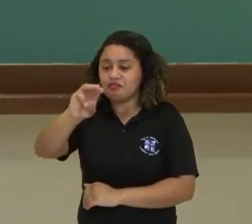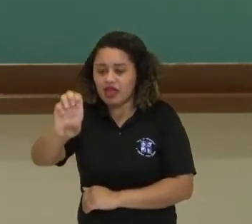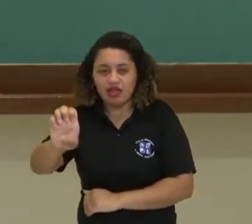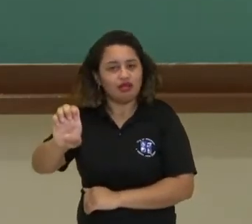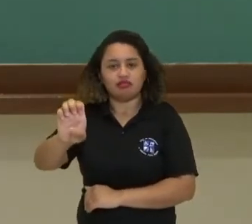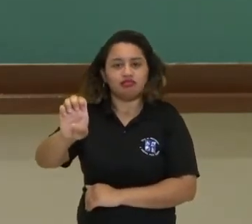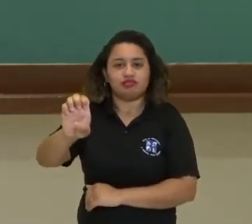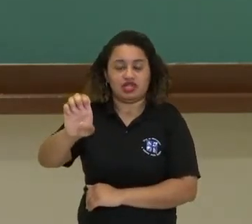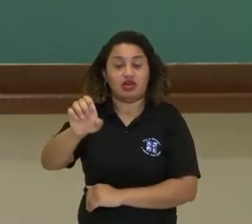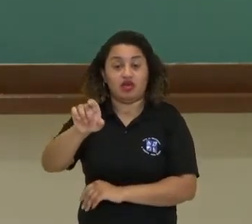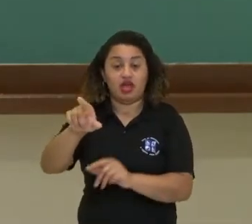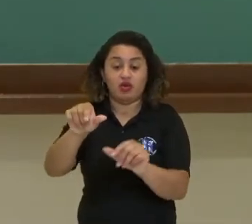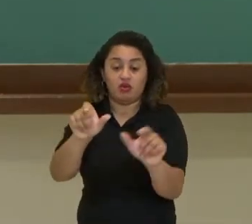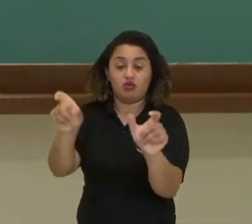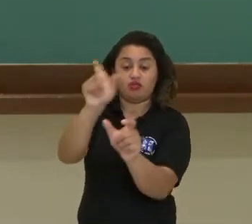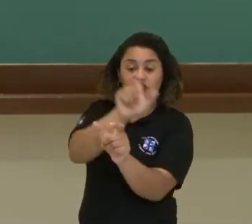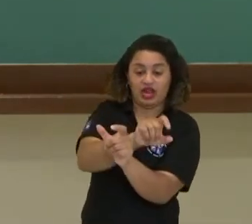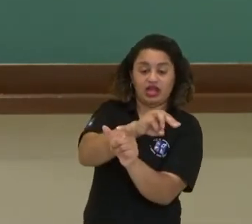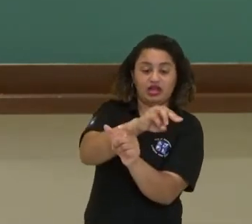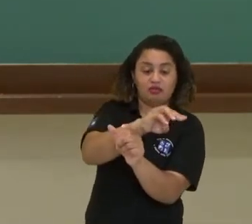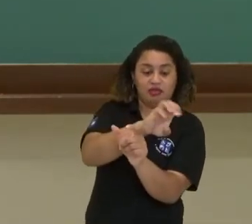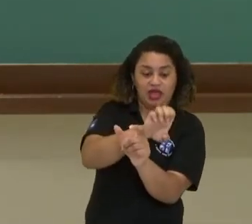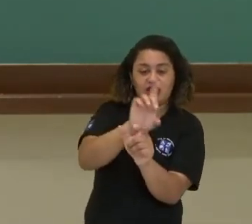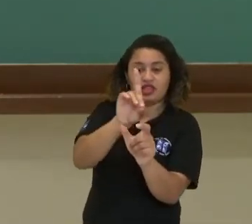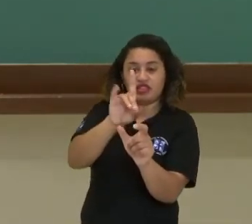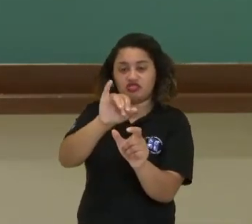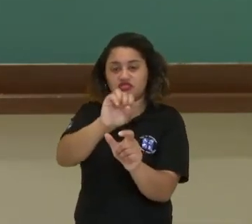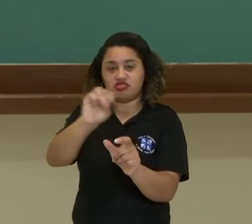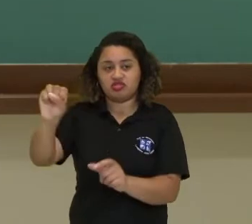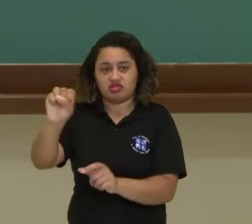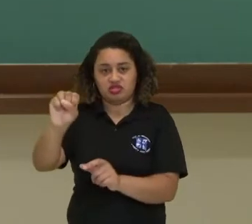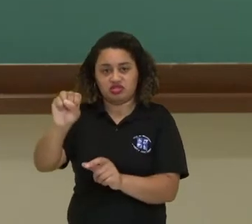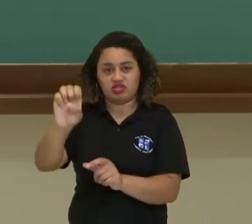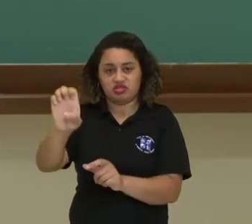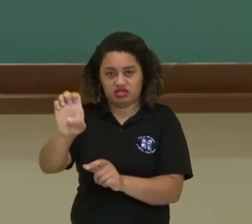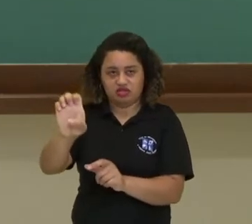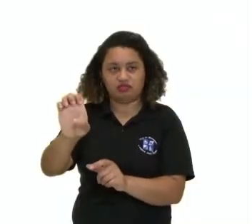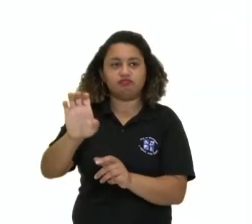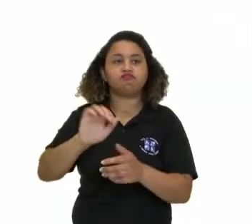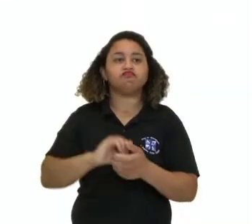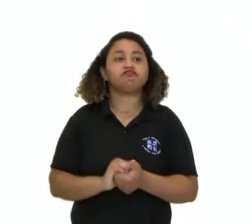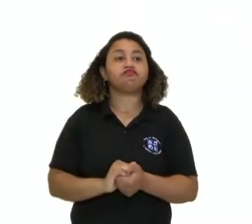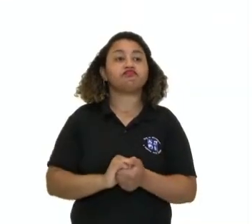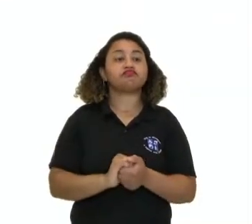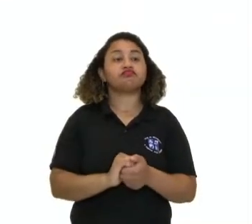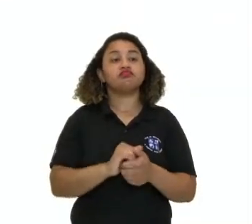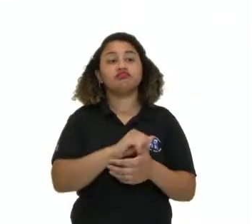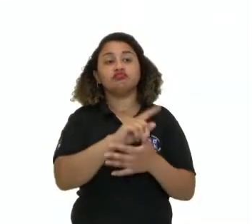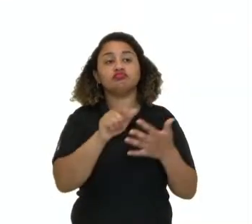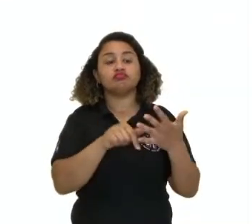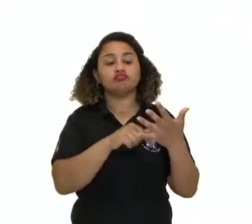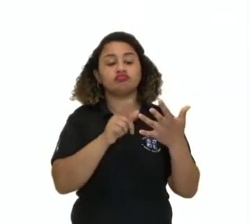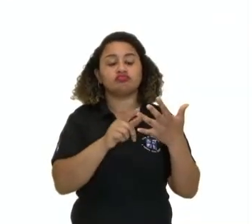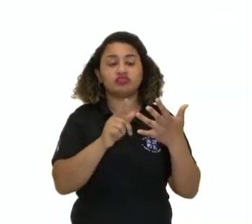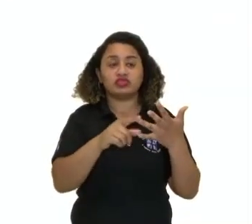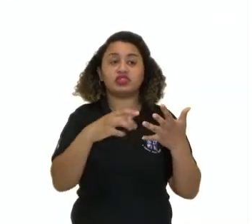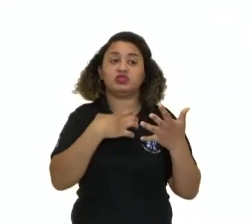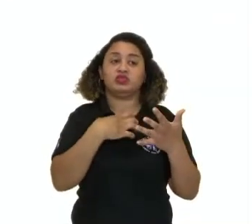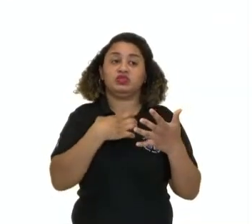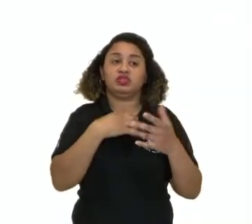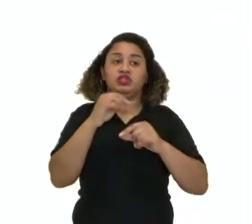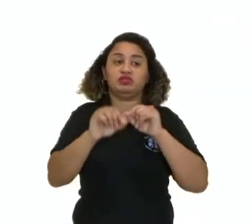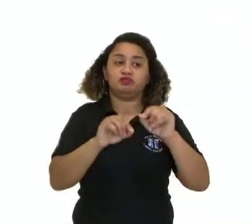me disse tá então alguém me disse que amanhã teremos uma reunião advérbios ou locuções adverbiais